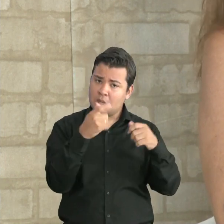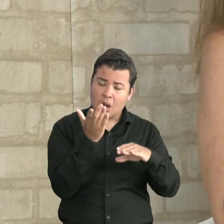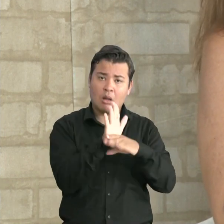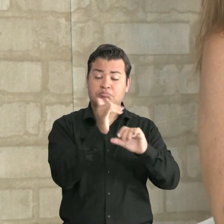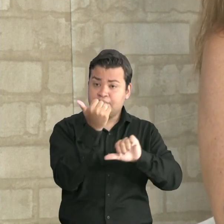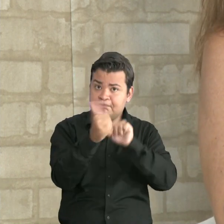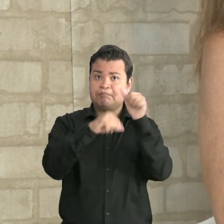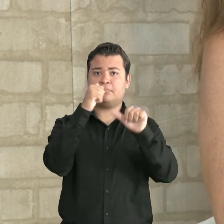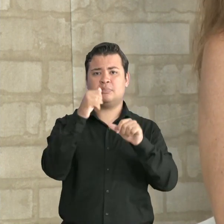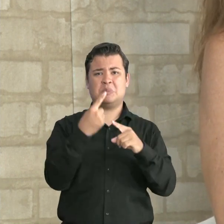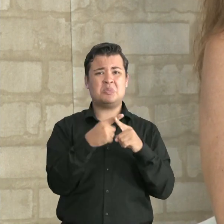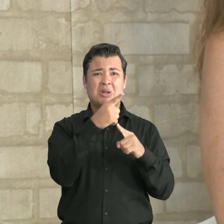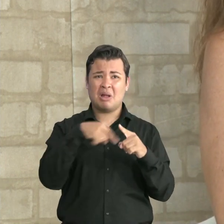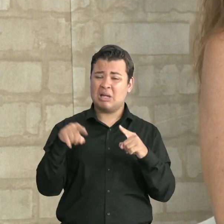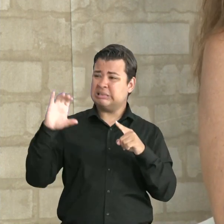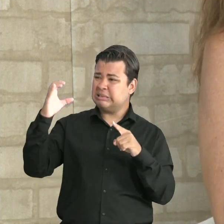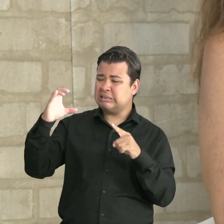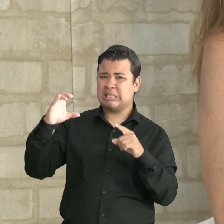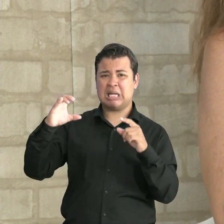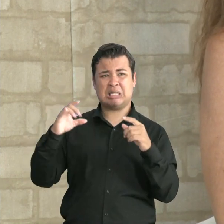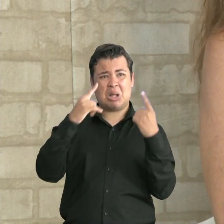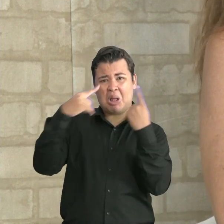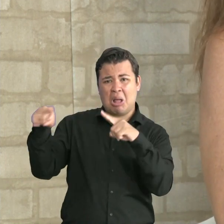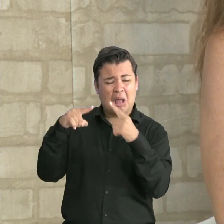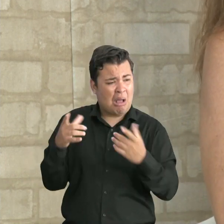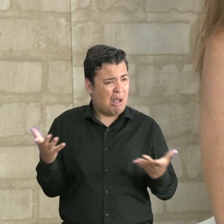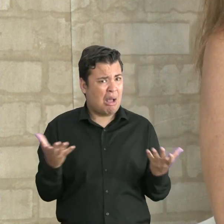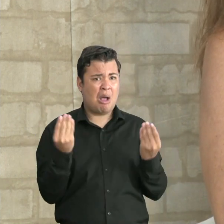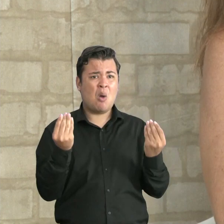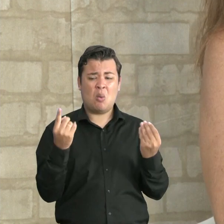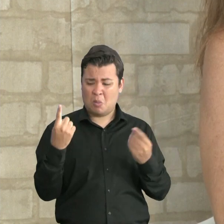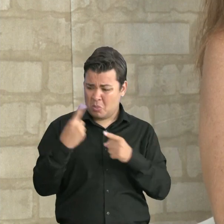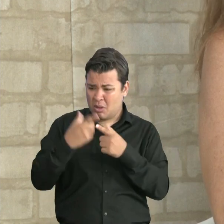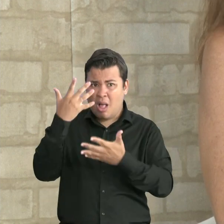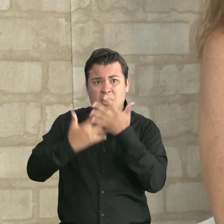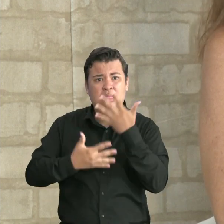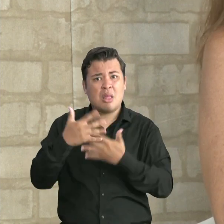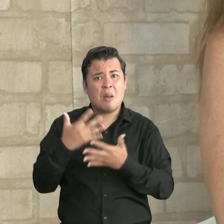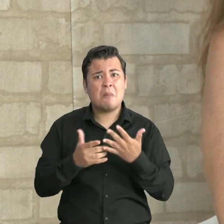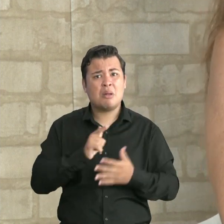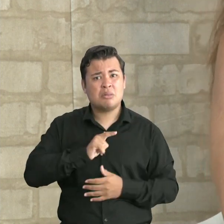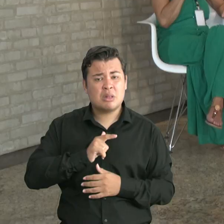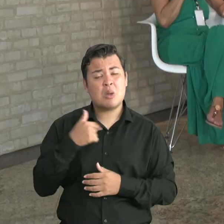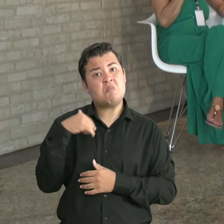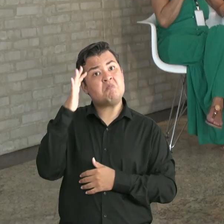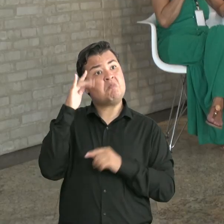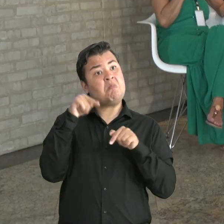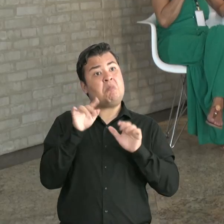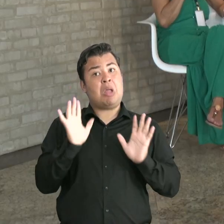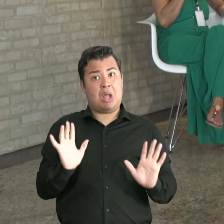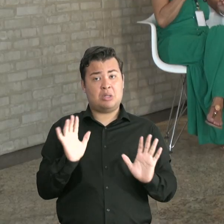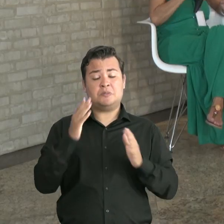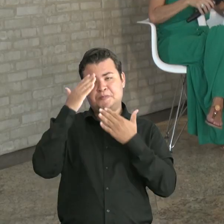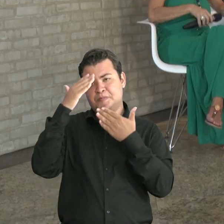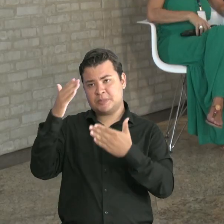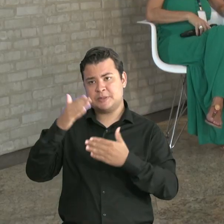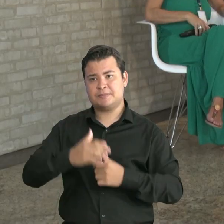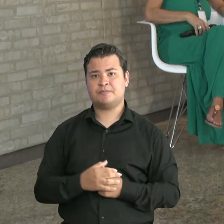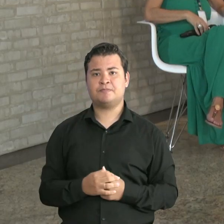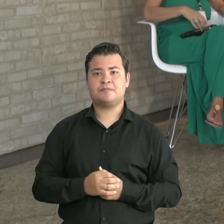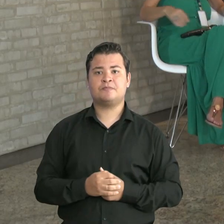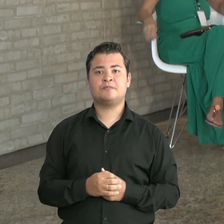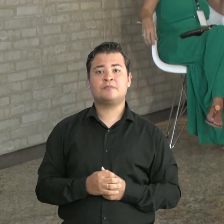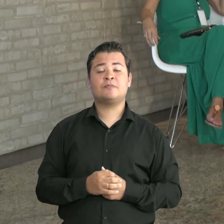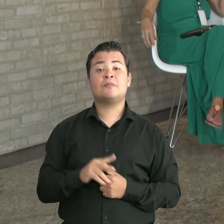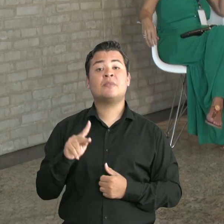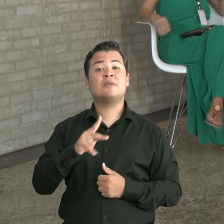de contrária à ciência, de crítica à ciência. Isso nos atrapalha nesse entendimento. Penso que pode ser por aí, tá? Obrigada.